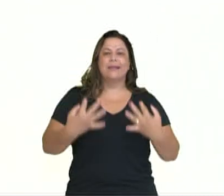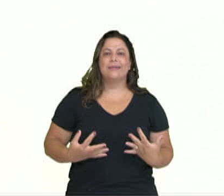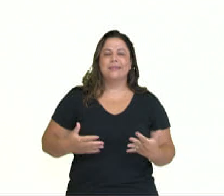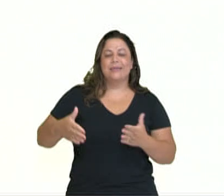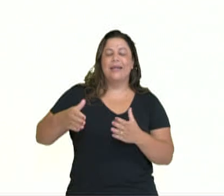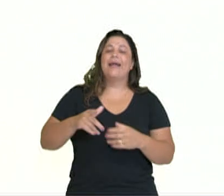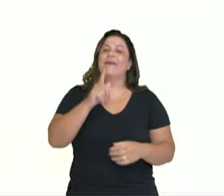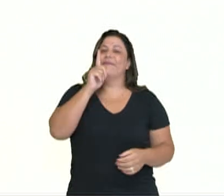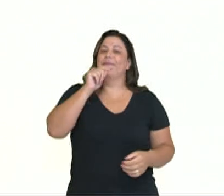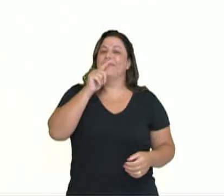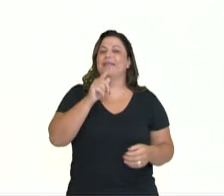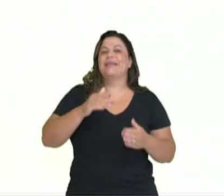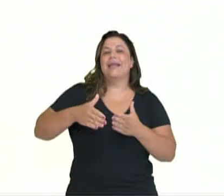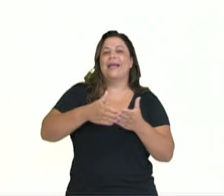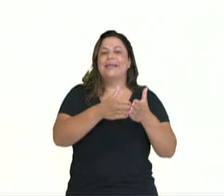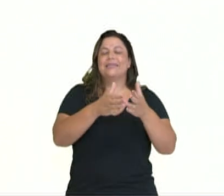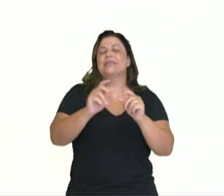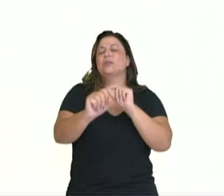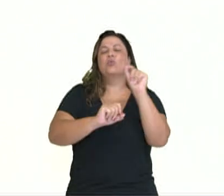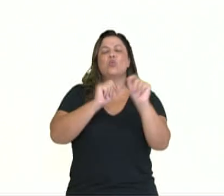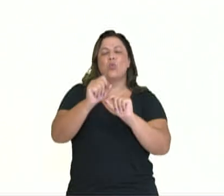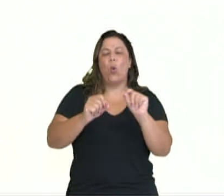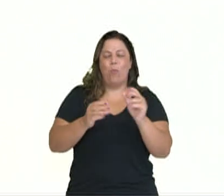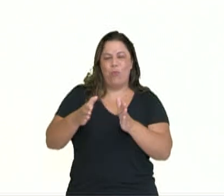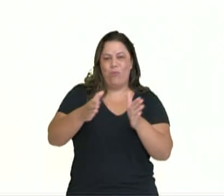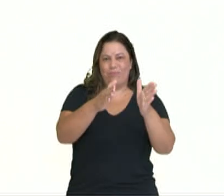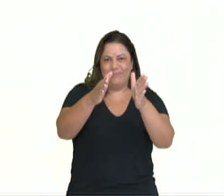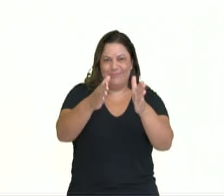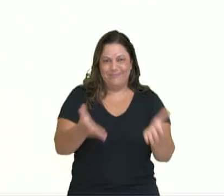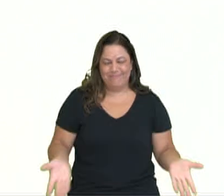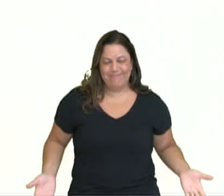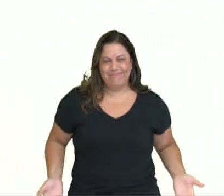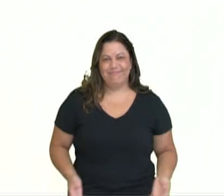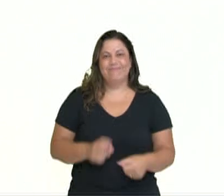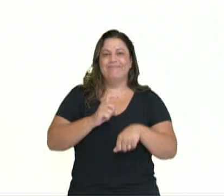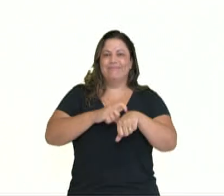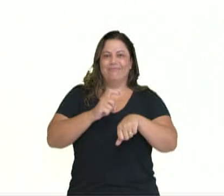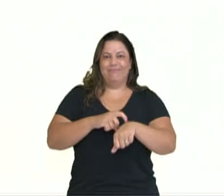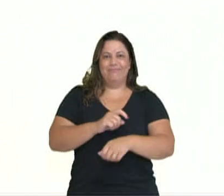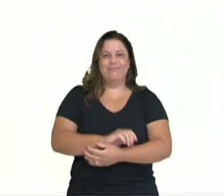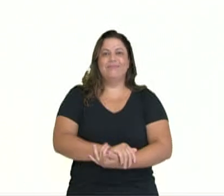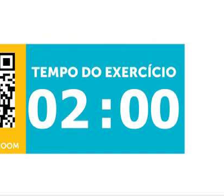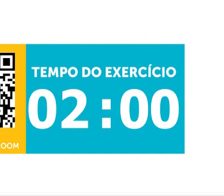você pensar sobre isso e eu volto daqui a pouquinho.